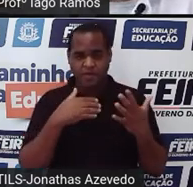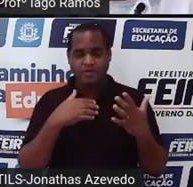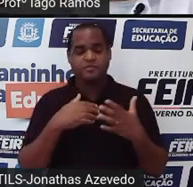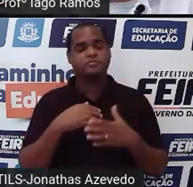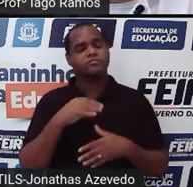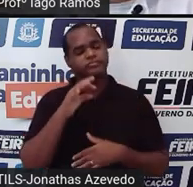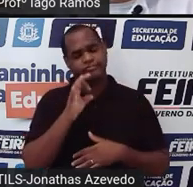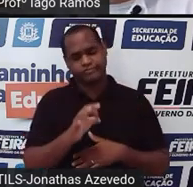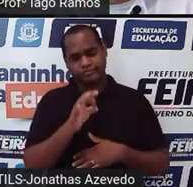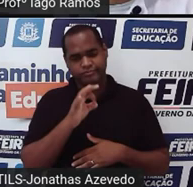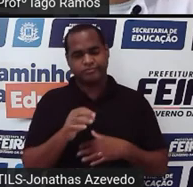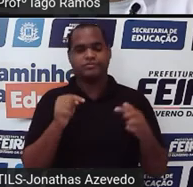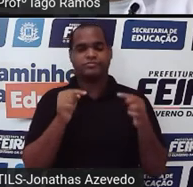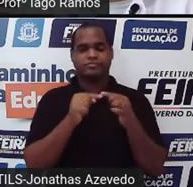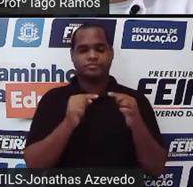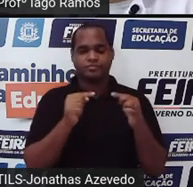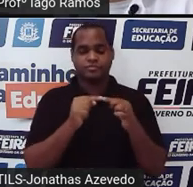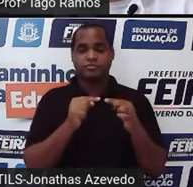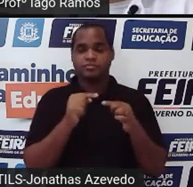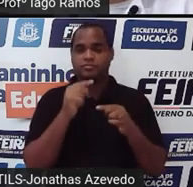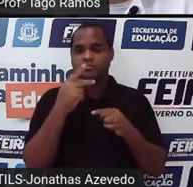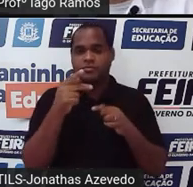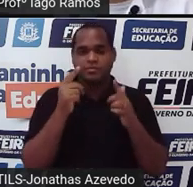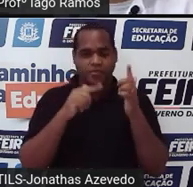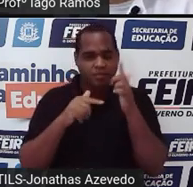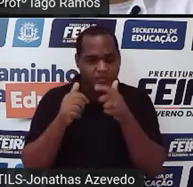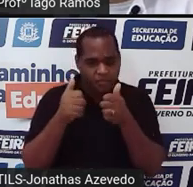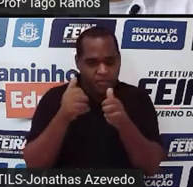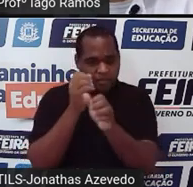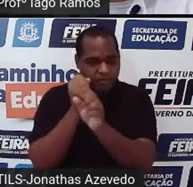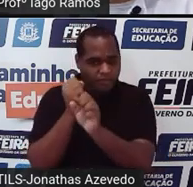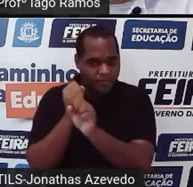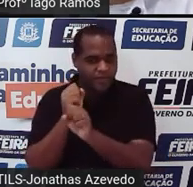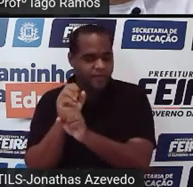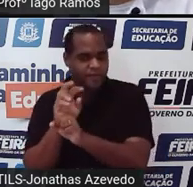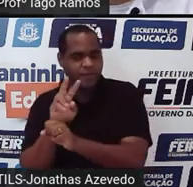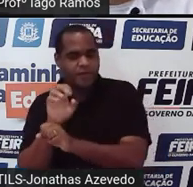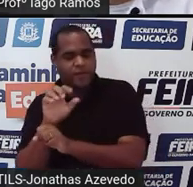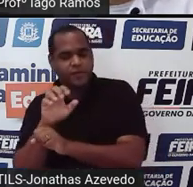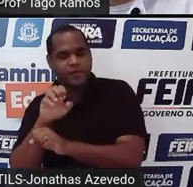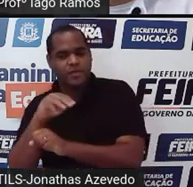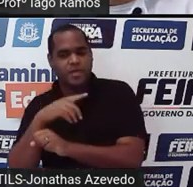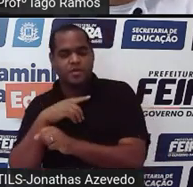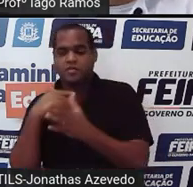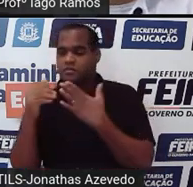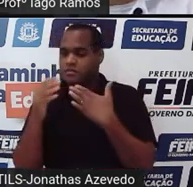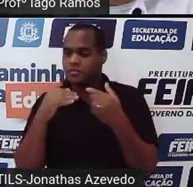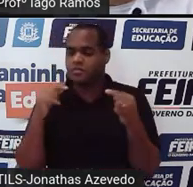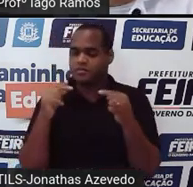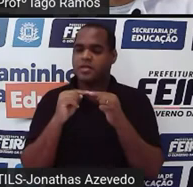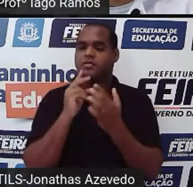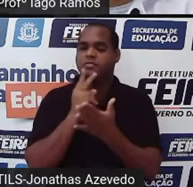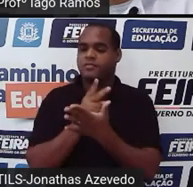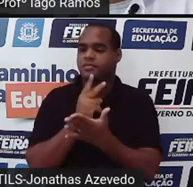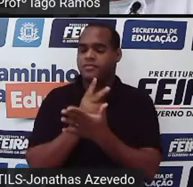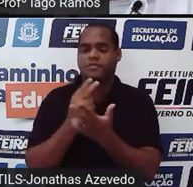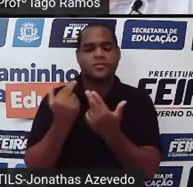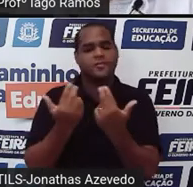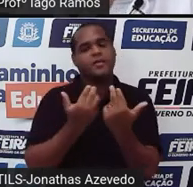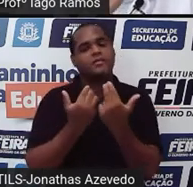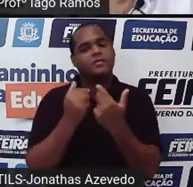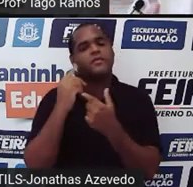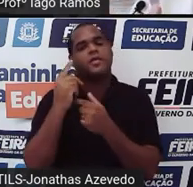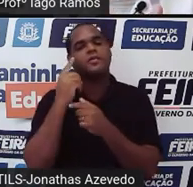com certeza a forma de calcular o volume de qualquer paralelepípedo é sempre dessa forma